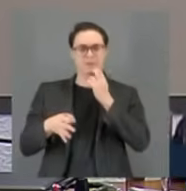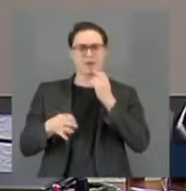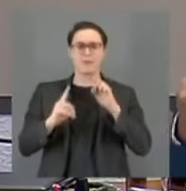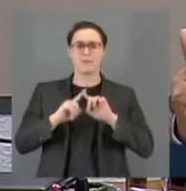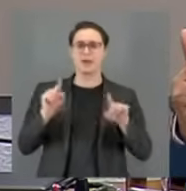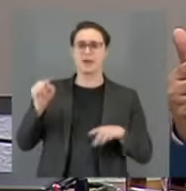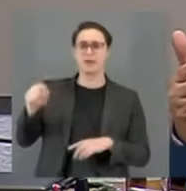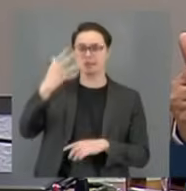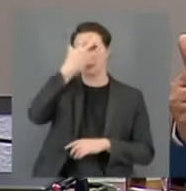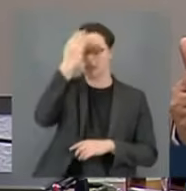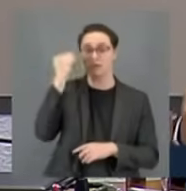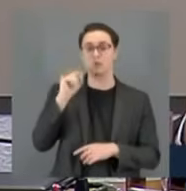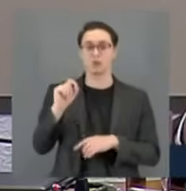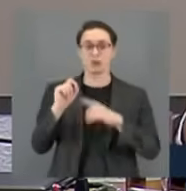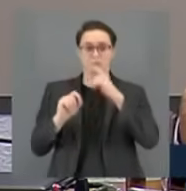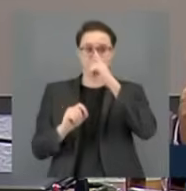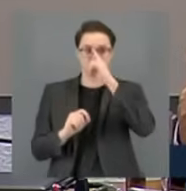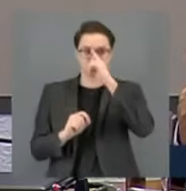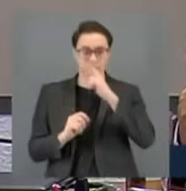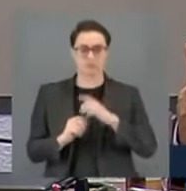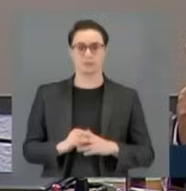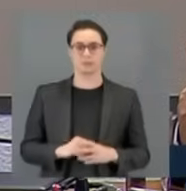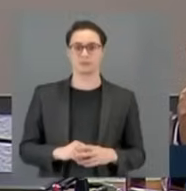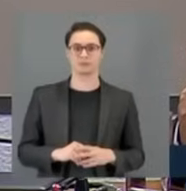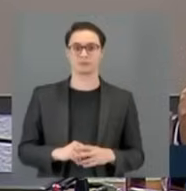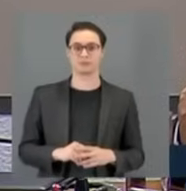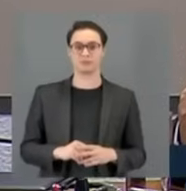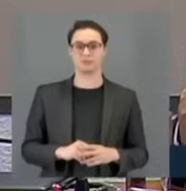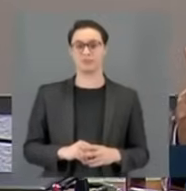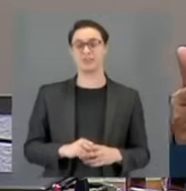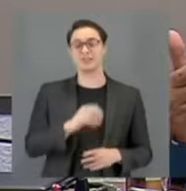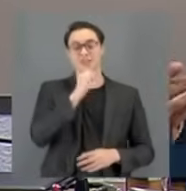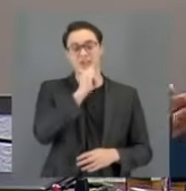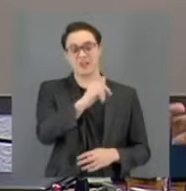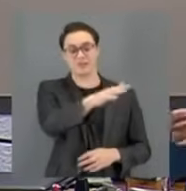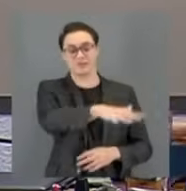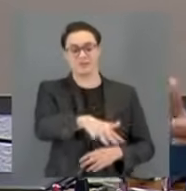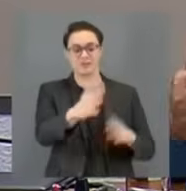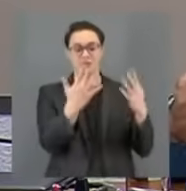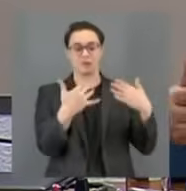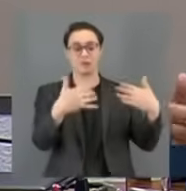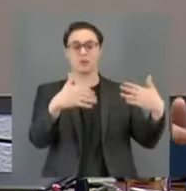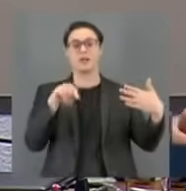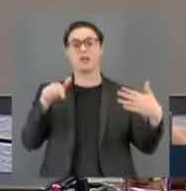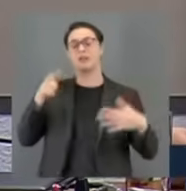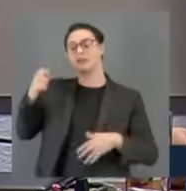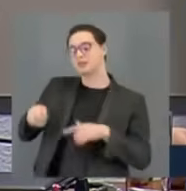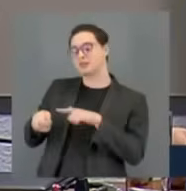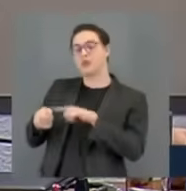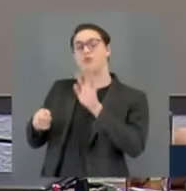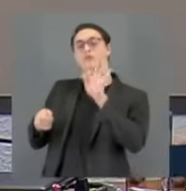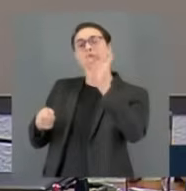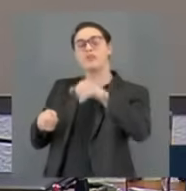ela esqueceu de avisar para os leitores dela qual foi o resultado daquela decisão.